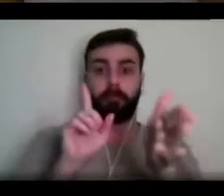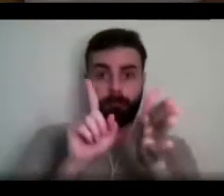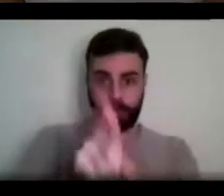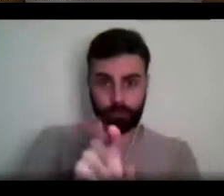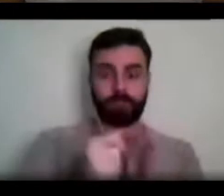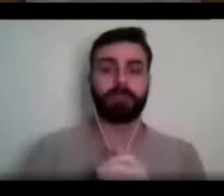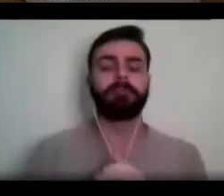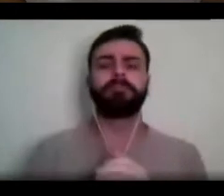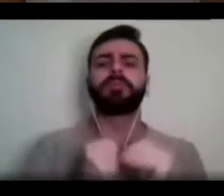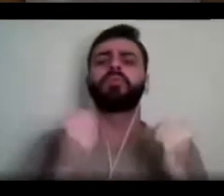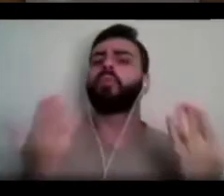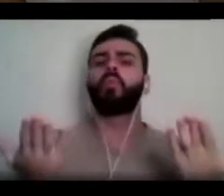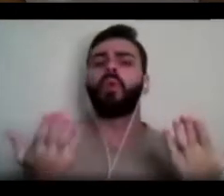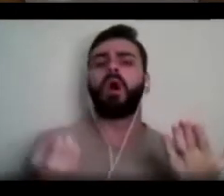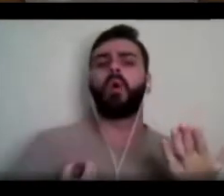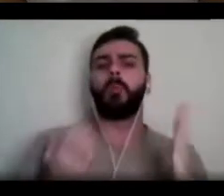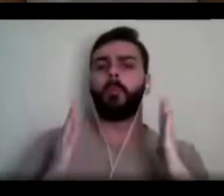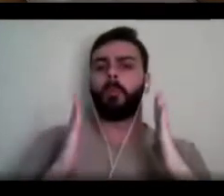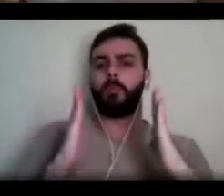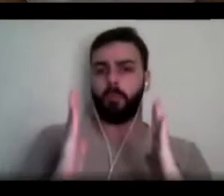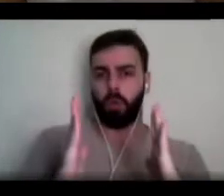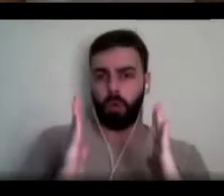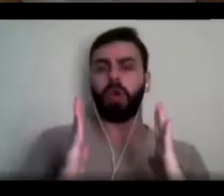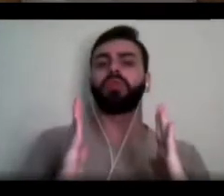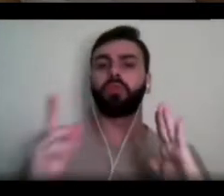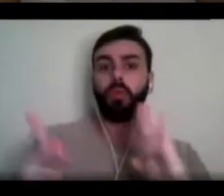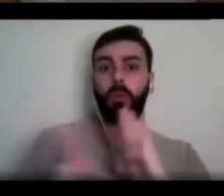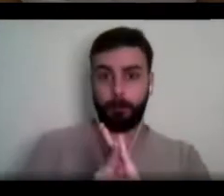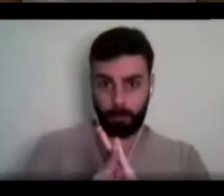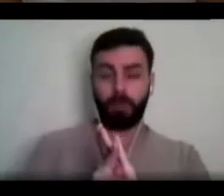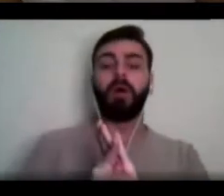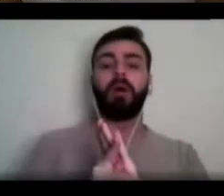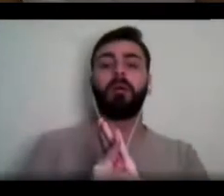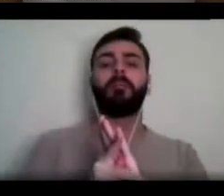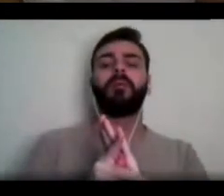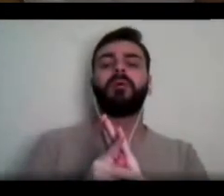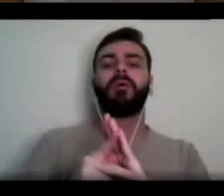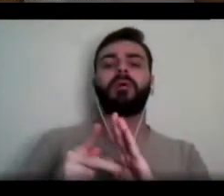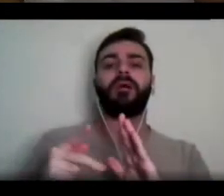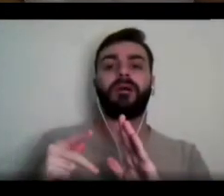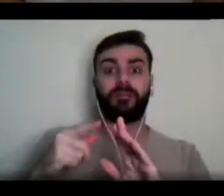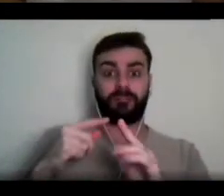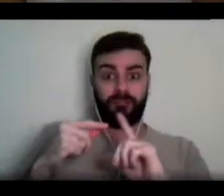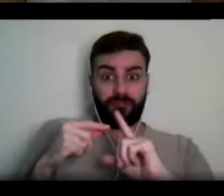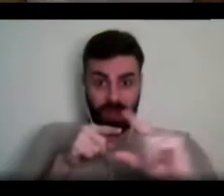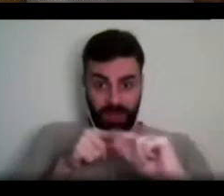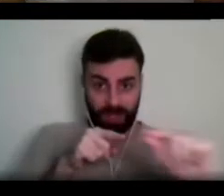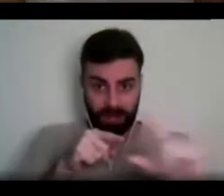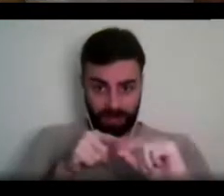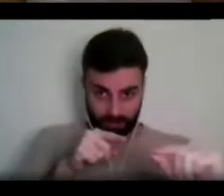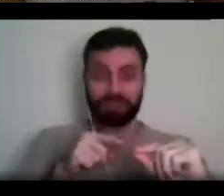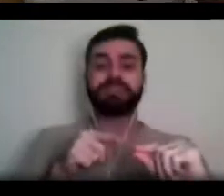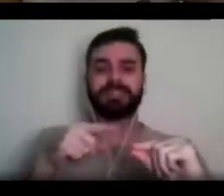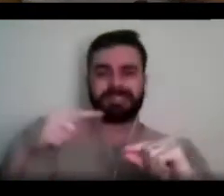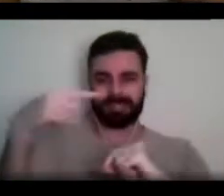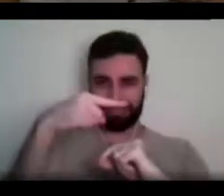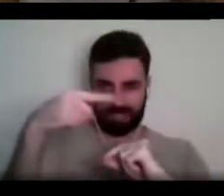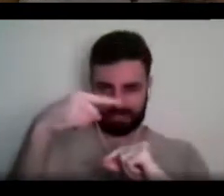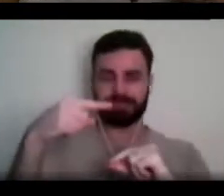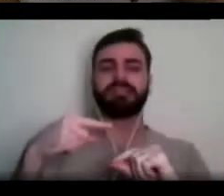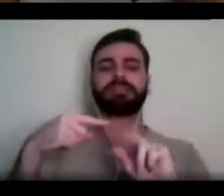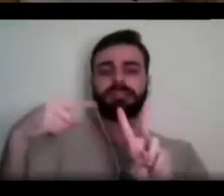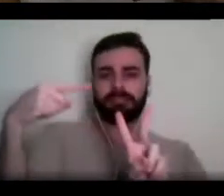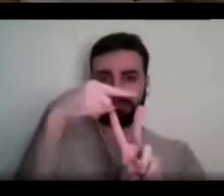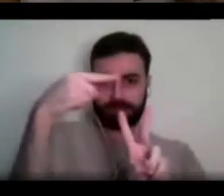para fazer 25 metros. E aí ele pergunta, qual o módulo do vetor velocidade média